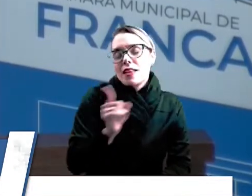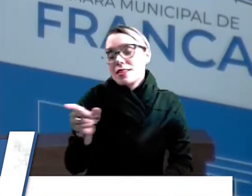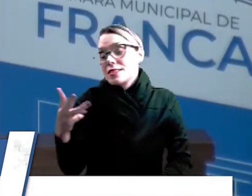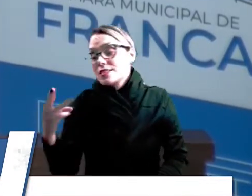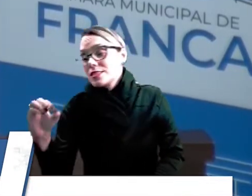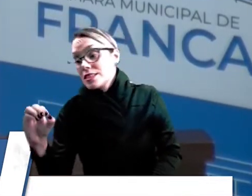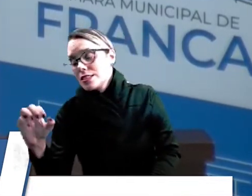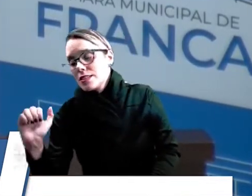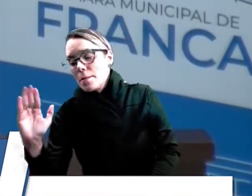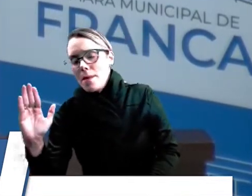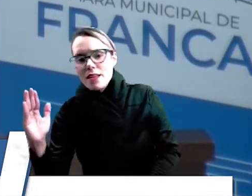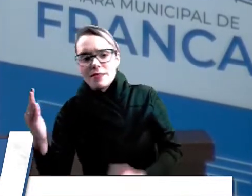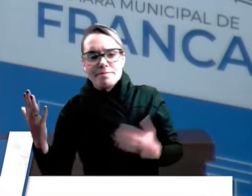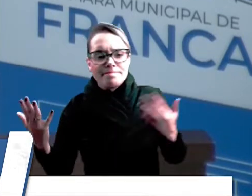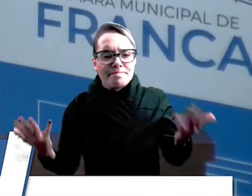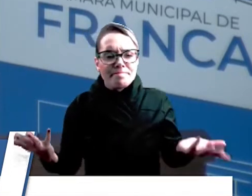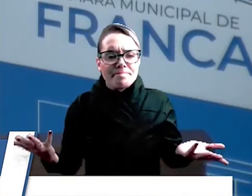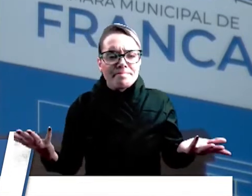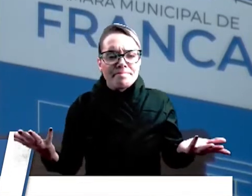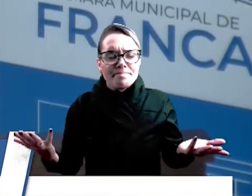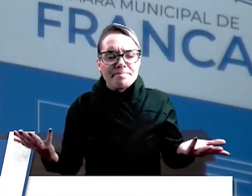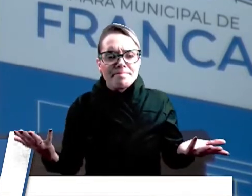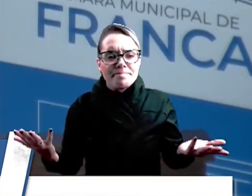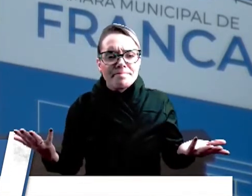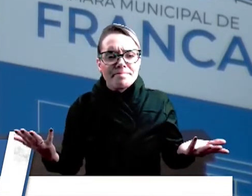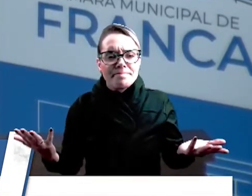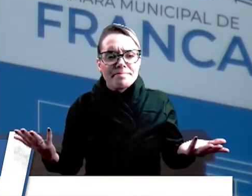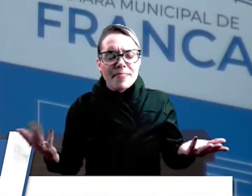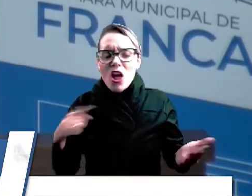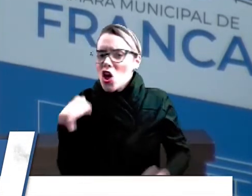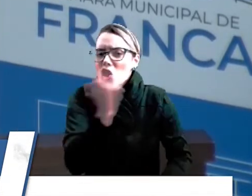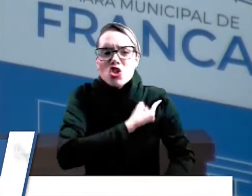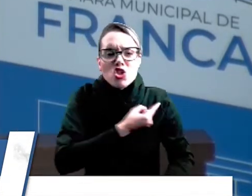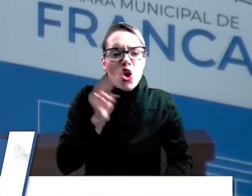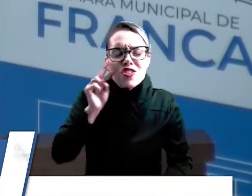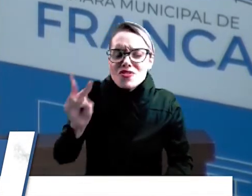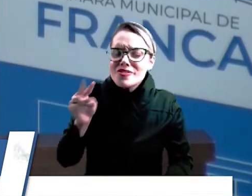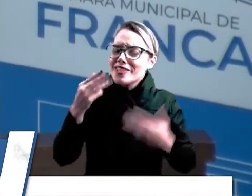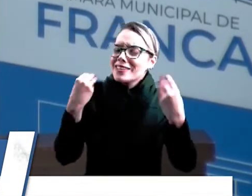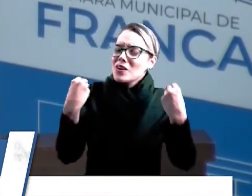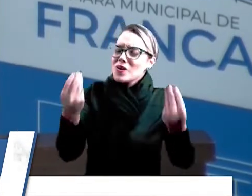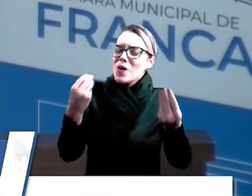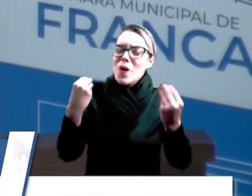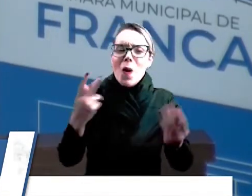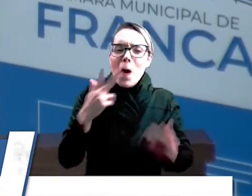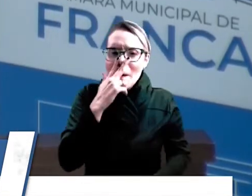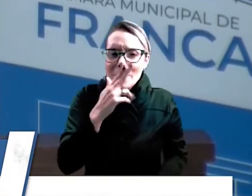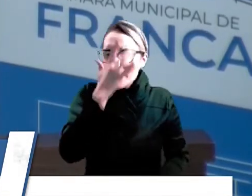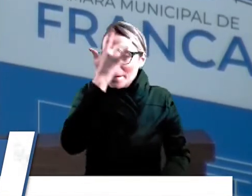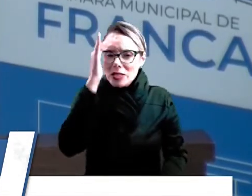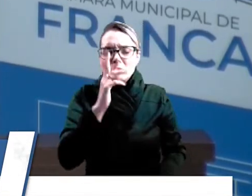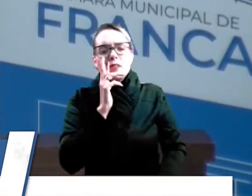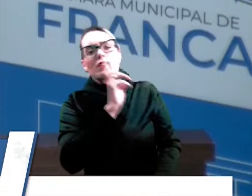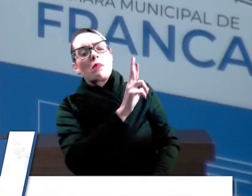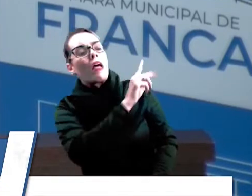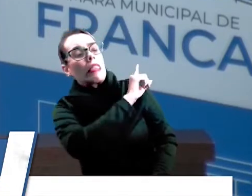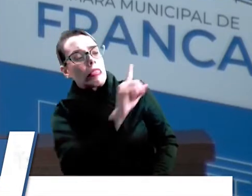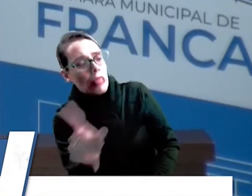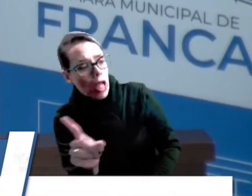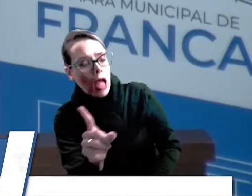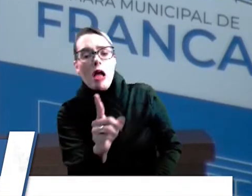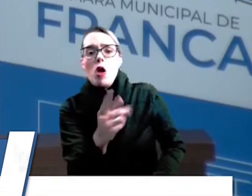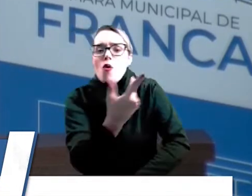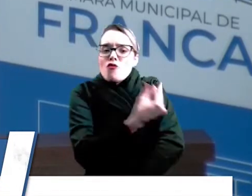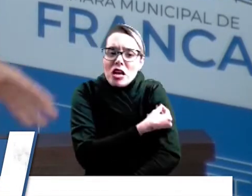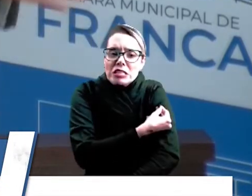muitos negacionistas, né, que não querem saber de vacinar, ela preocupada com os filhos. Teve que levar o filho em